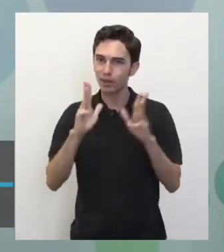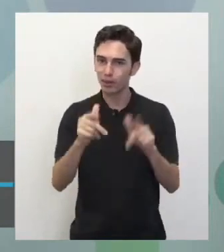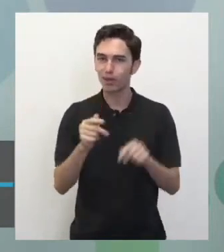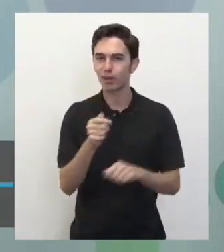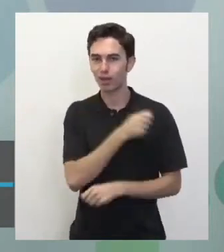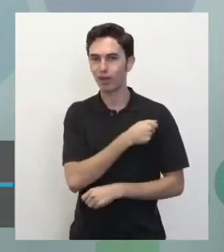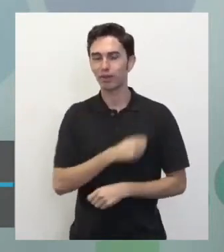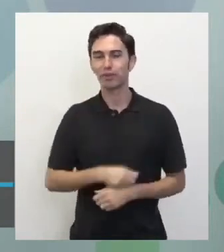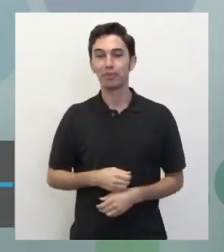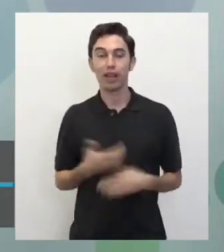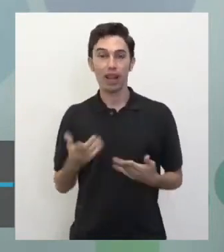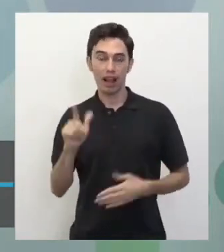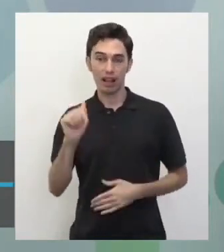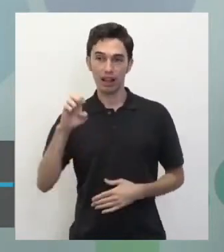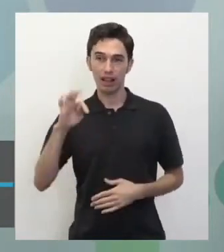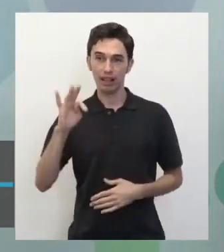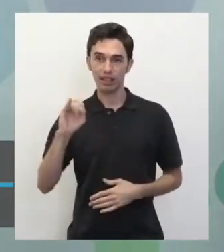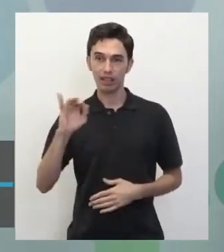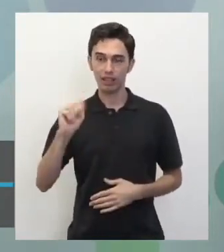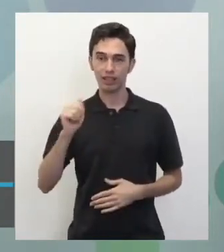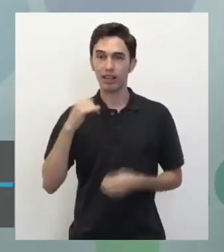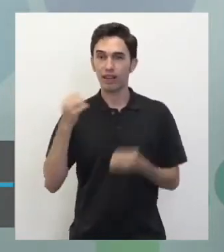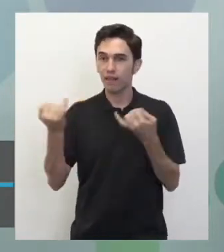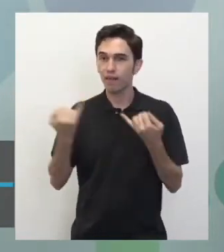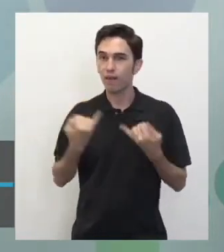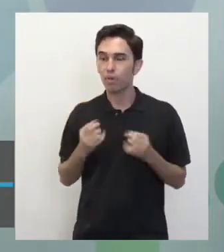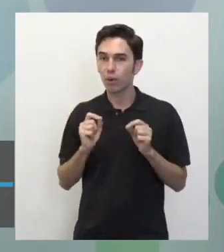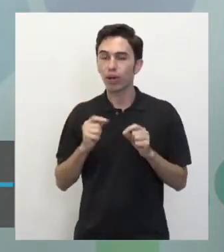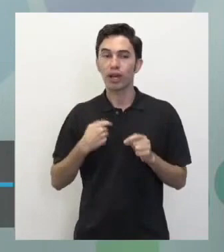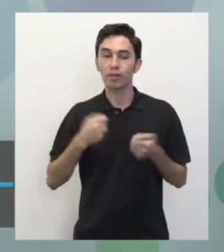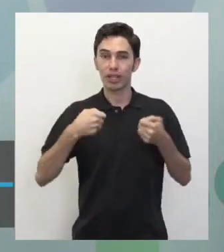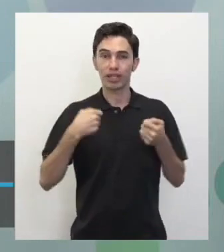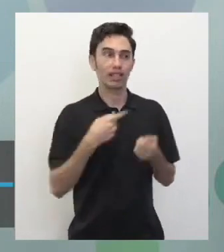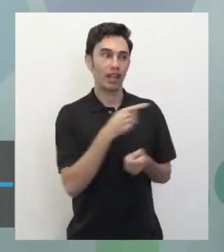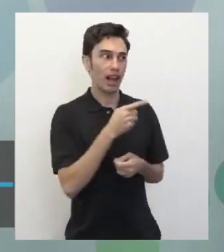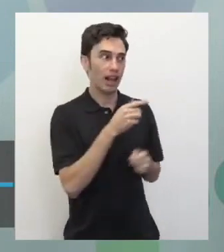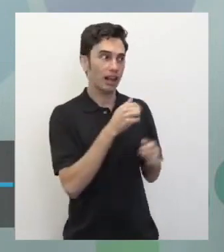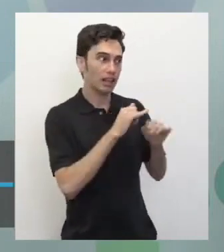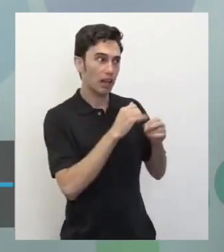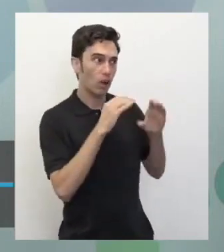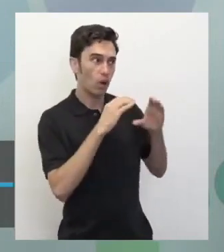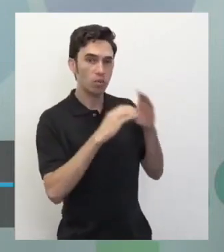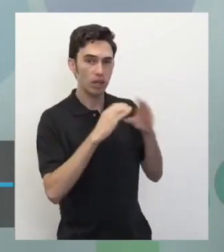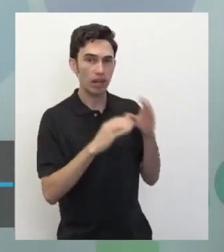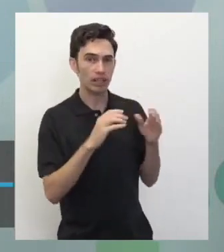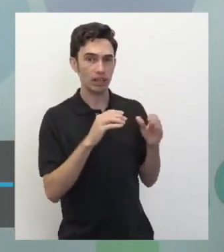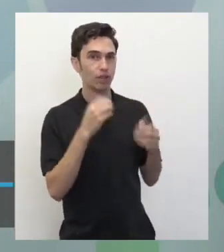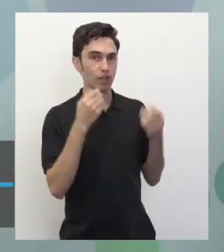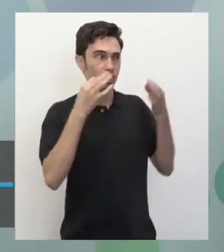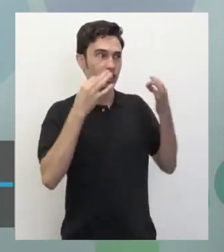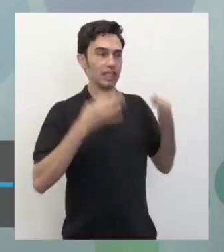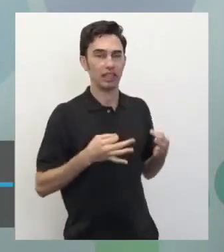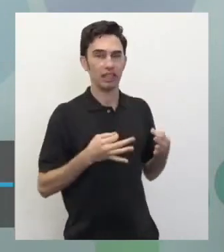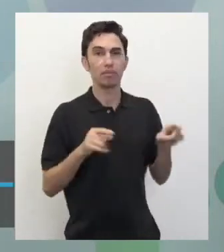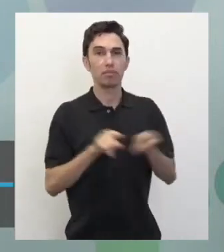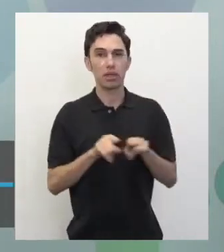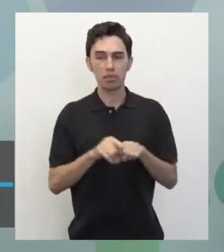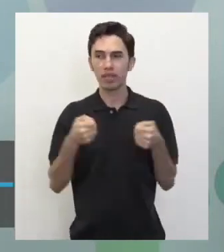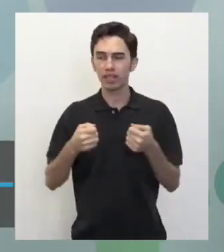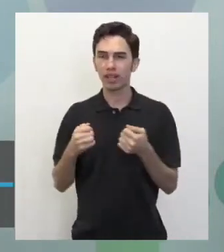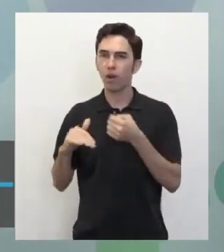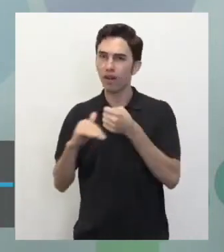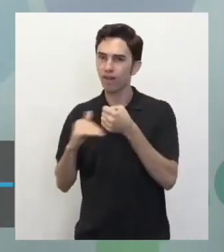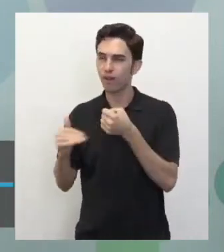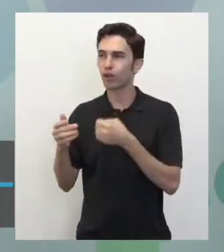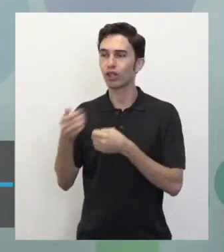que as notícias têm que ser feitas por meio de comunicações confiáveis. A Vitória fala ter uma fonte confiável,